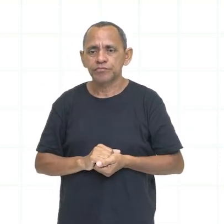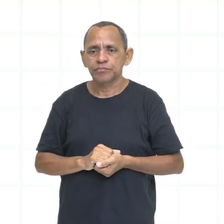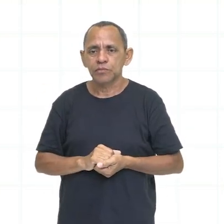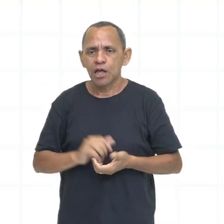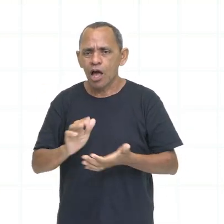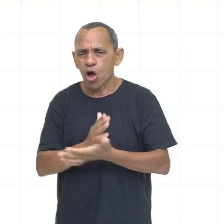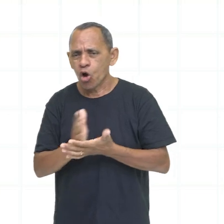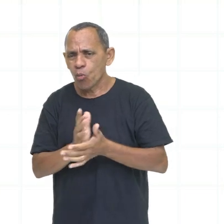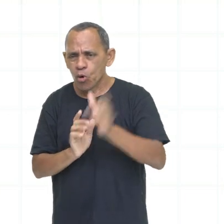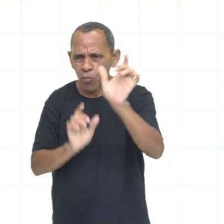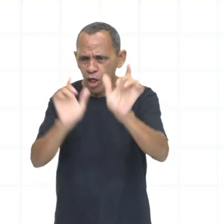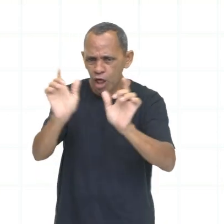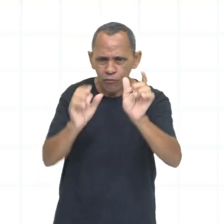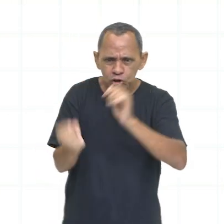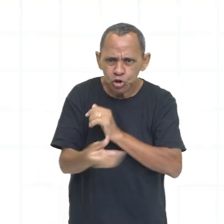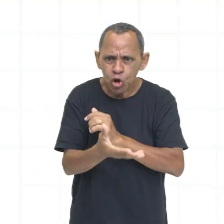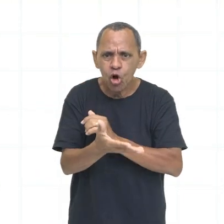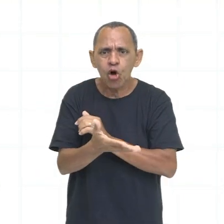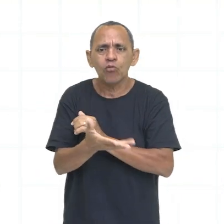longo do texto, olha só.